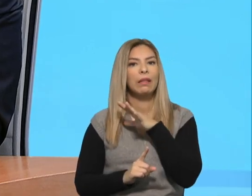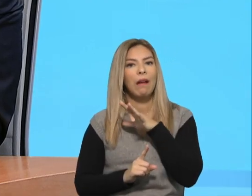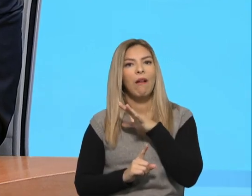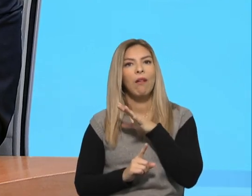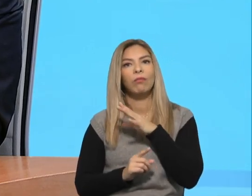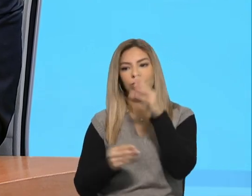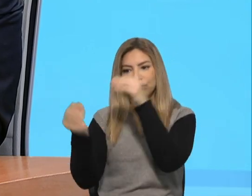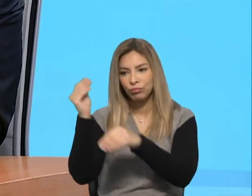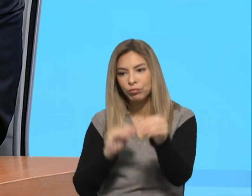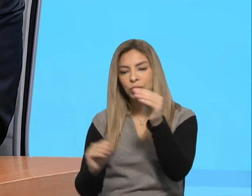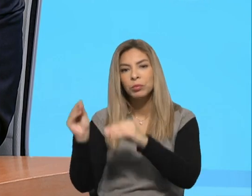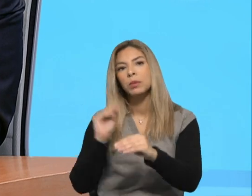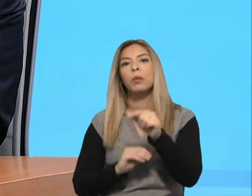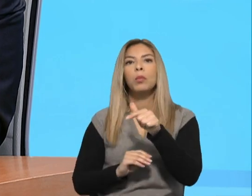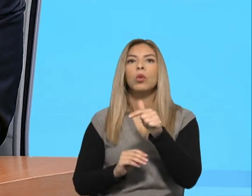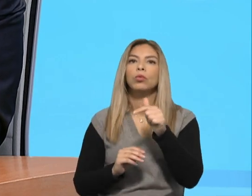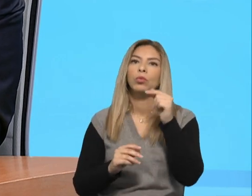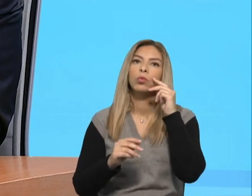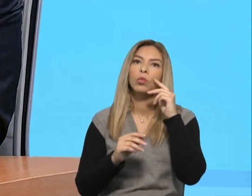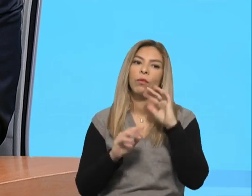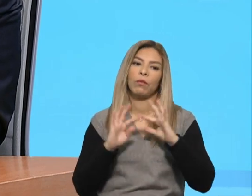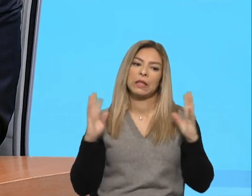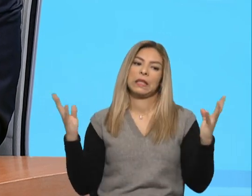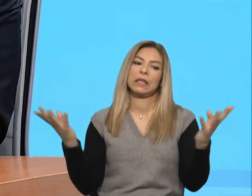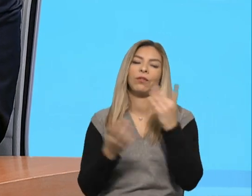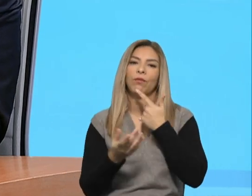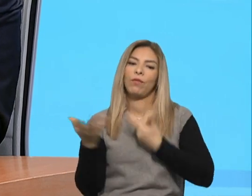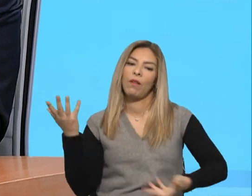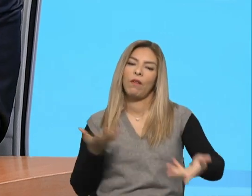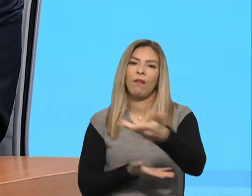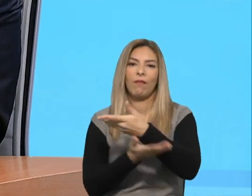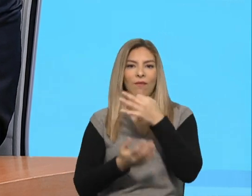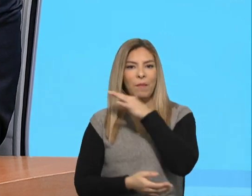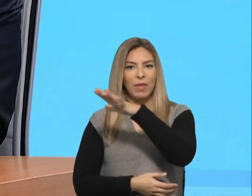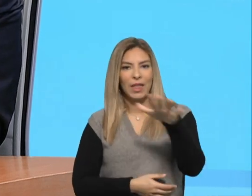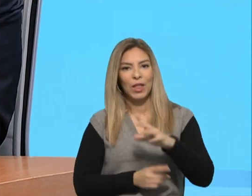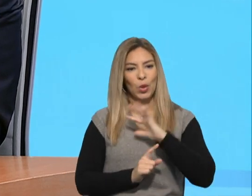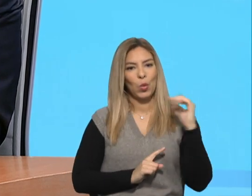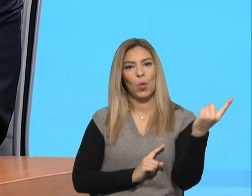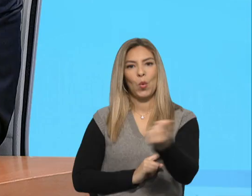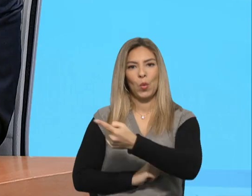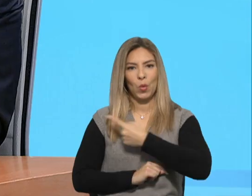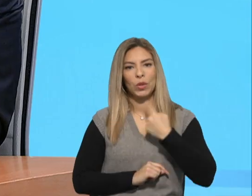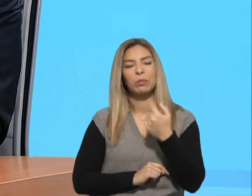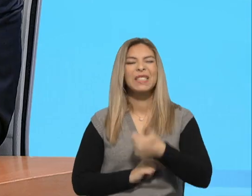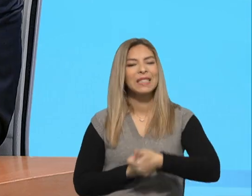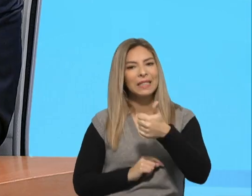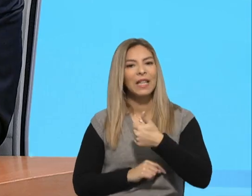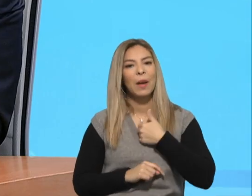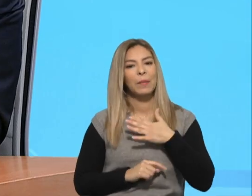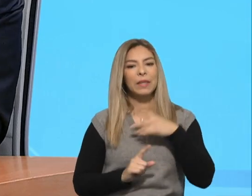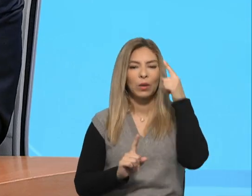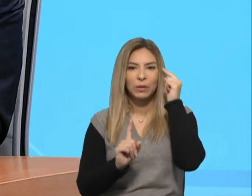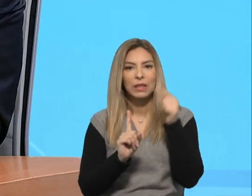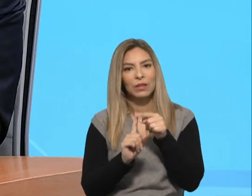montam o presépio e depois têm um encontro entre as famílias todas. Portanto, isso é interessante e é esse espírito que nós gostávamos que houvesse nas empresas, essa